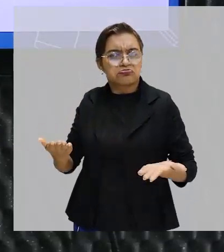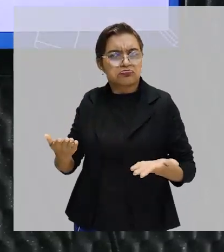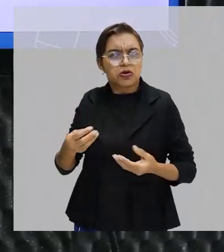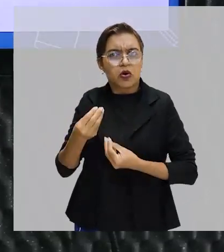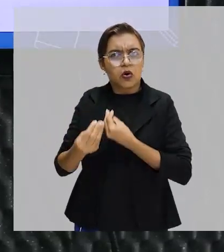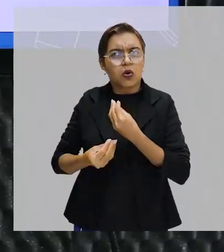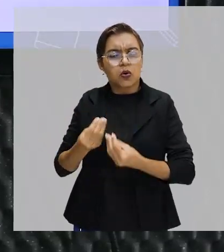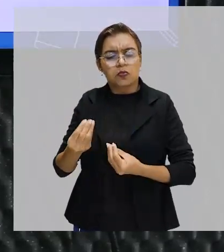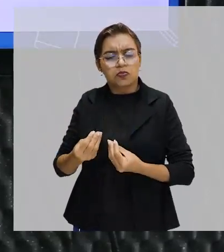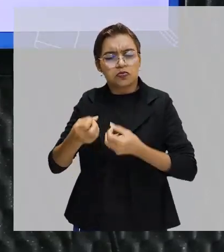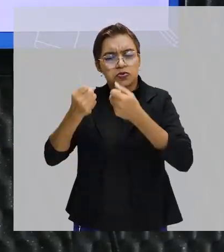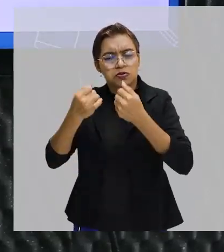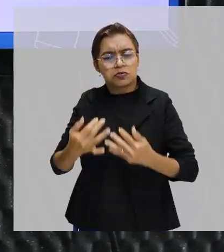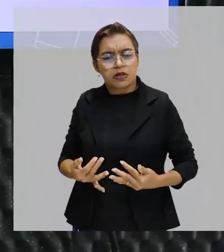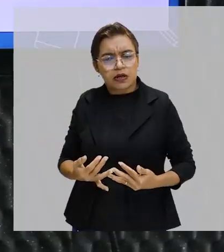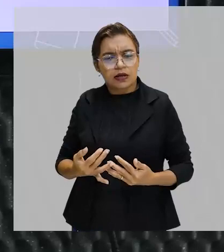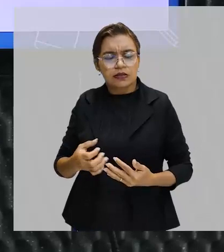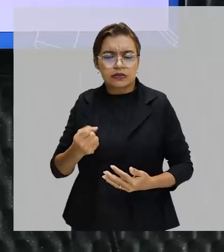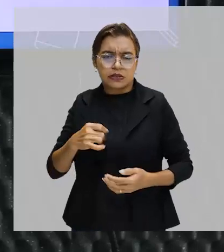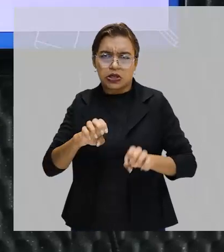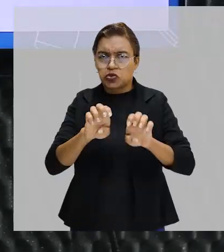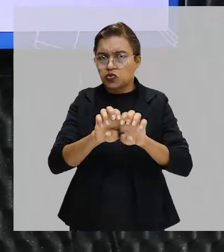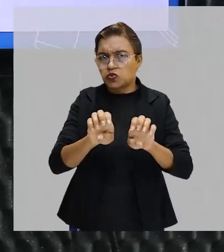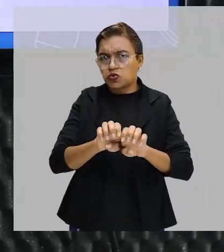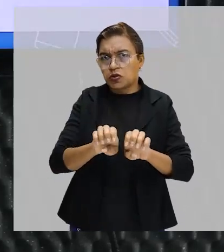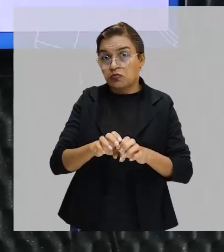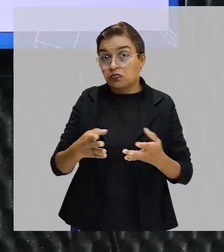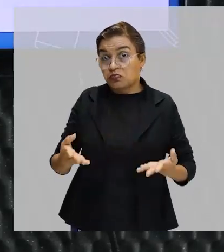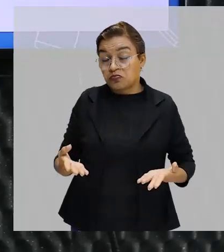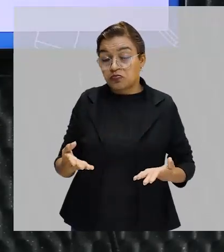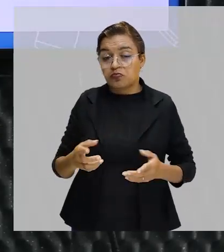que, no caso, é estrutural.